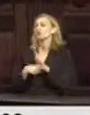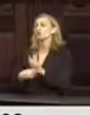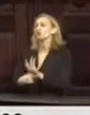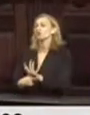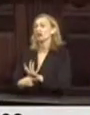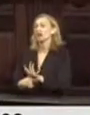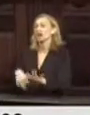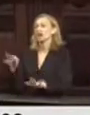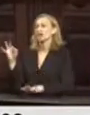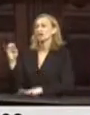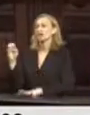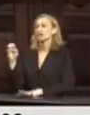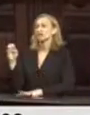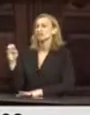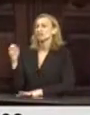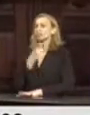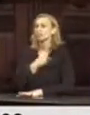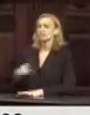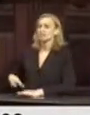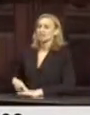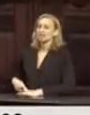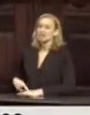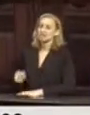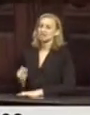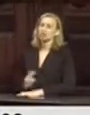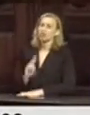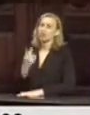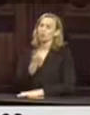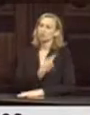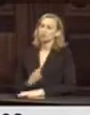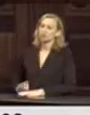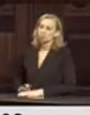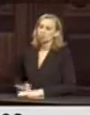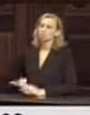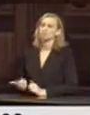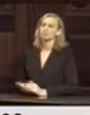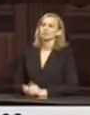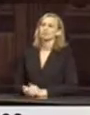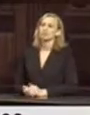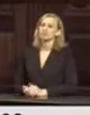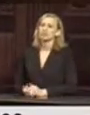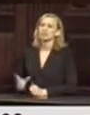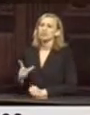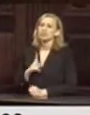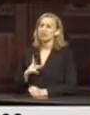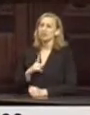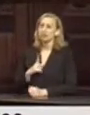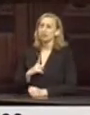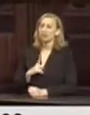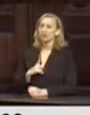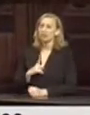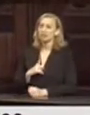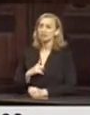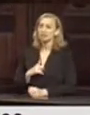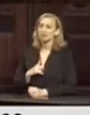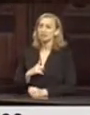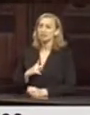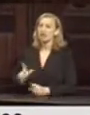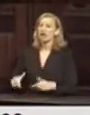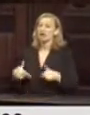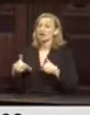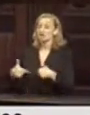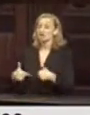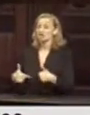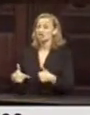da República ou a um governador do Estado que tem repúdio total do conjunto